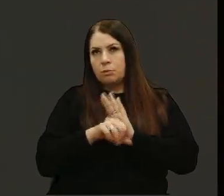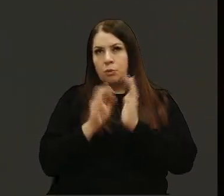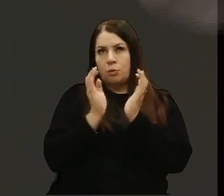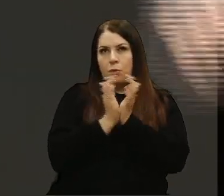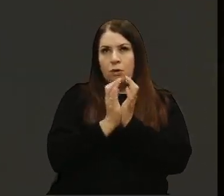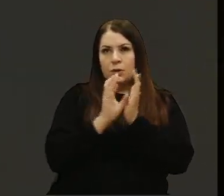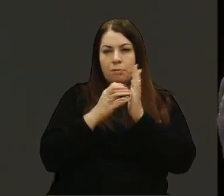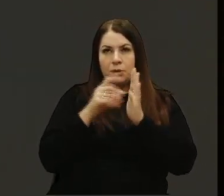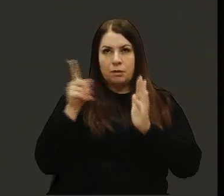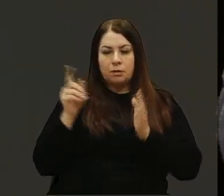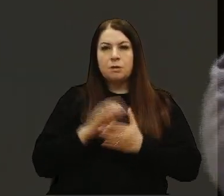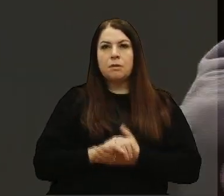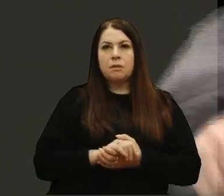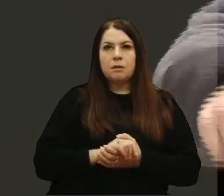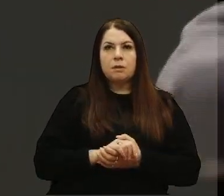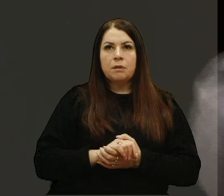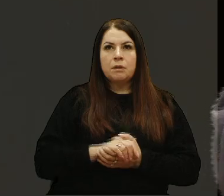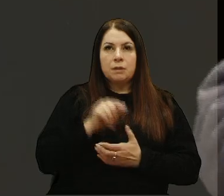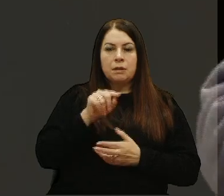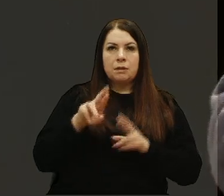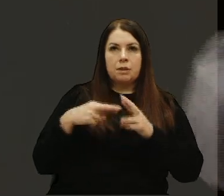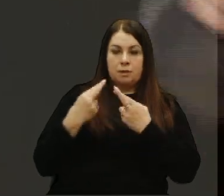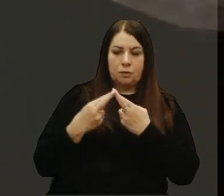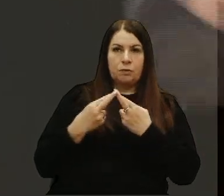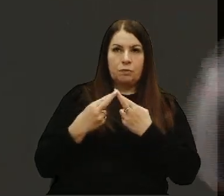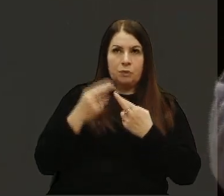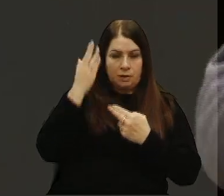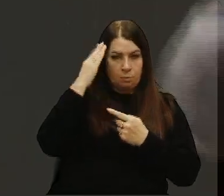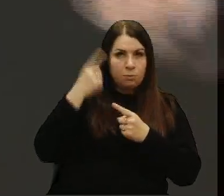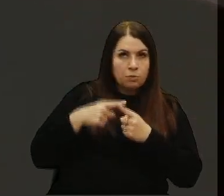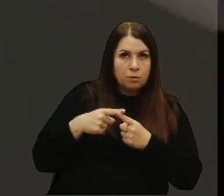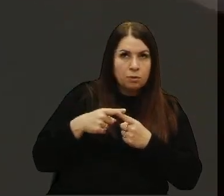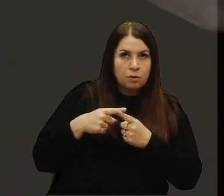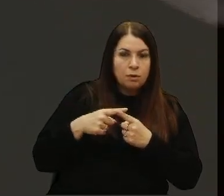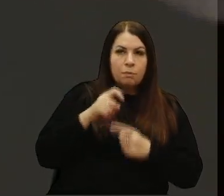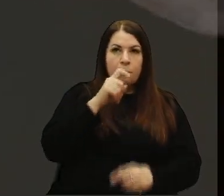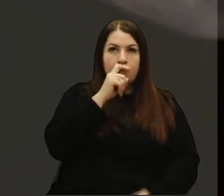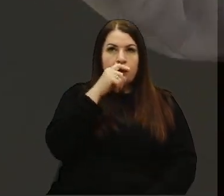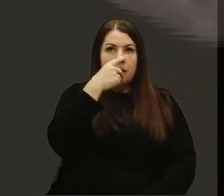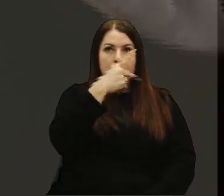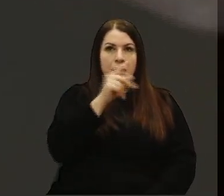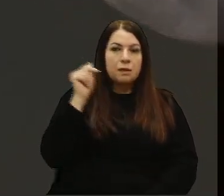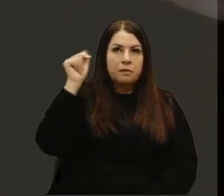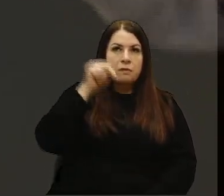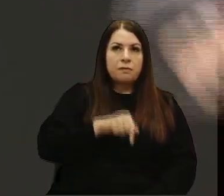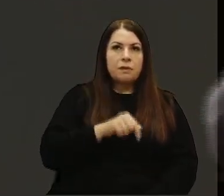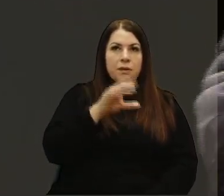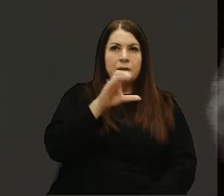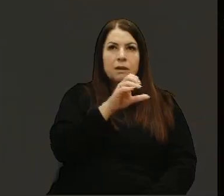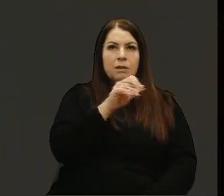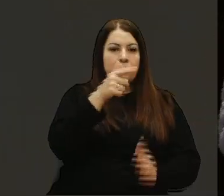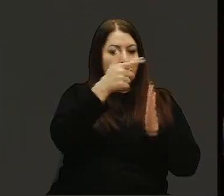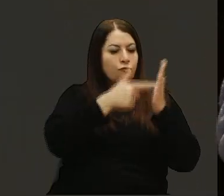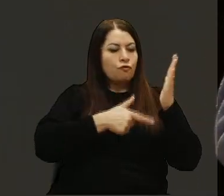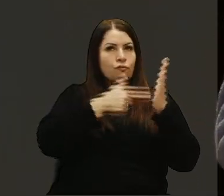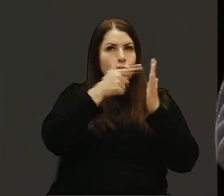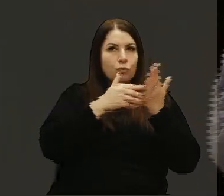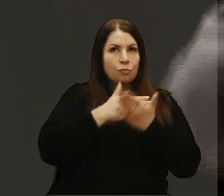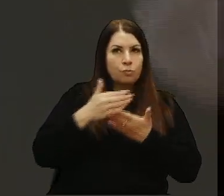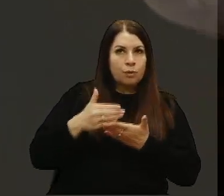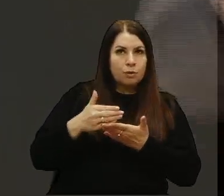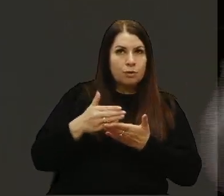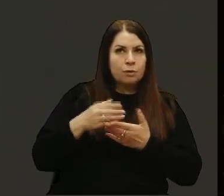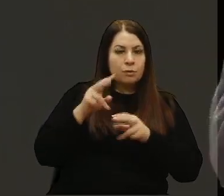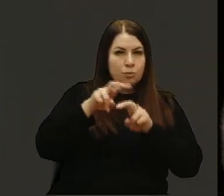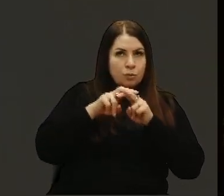acabou de sair dessa sessão, presidente. O senhor sabe por quê? Porque o pai dela veio para cá para ser carrapateiro de solda no início. Por